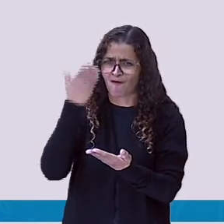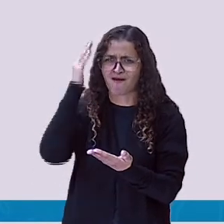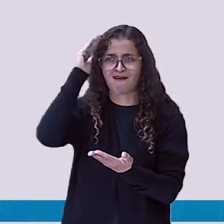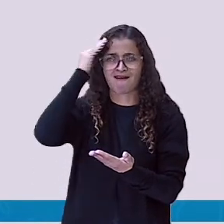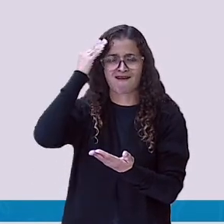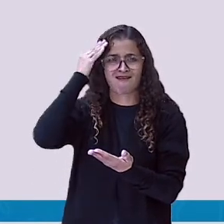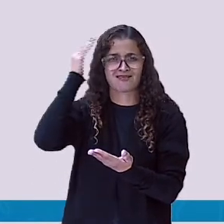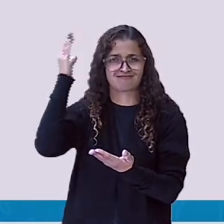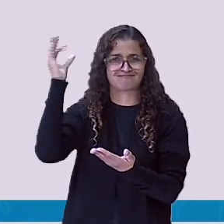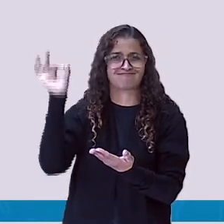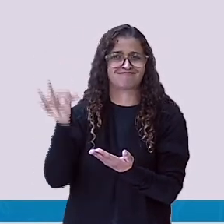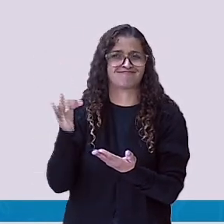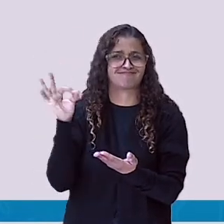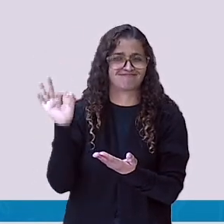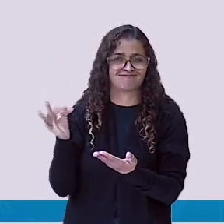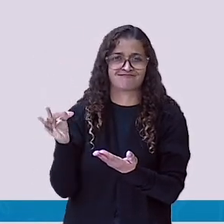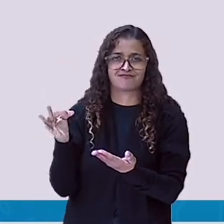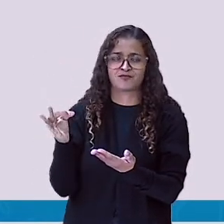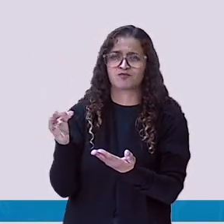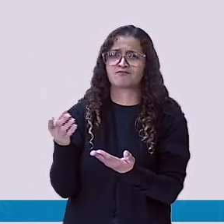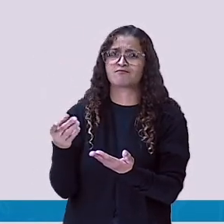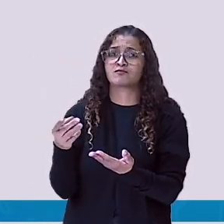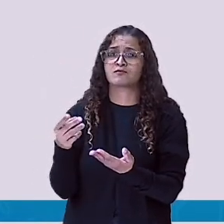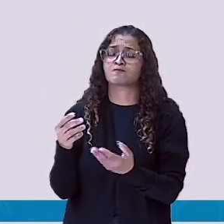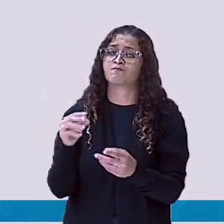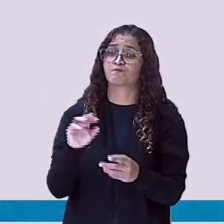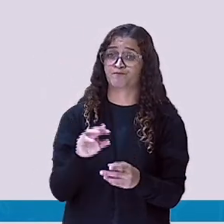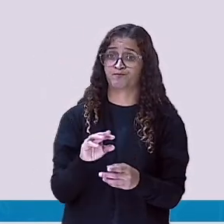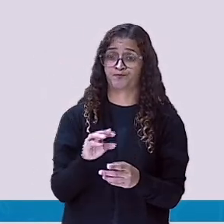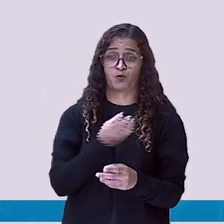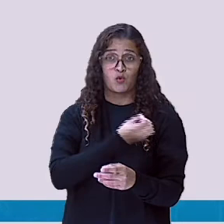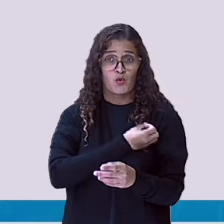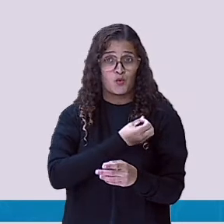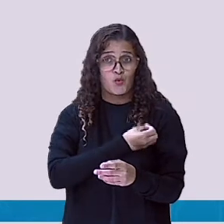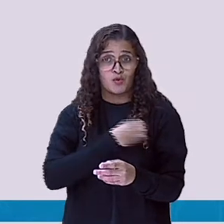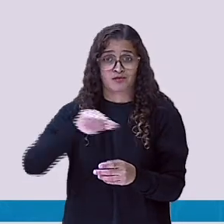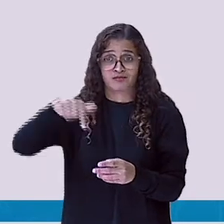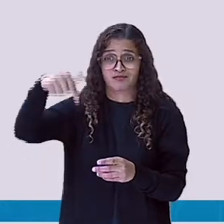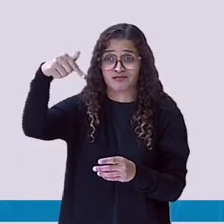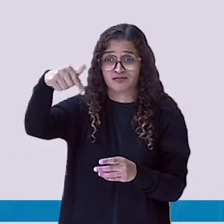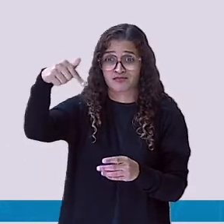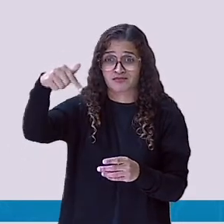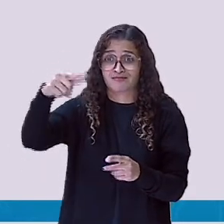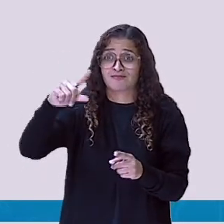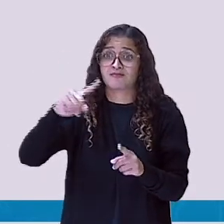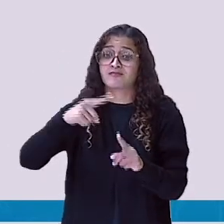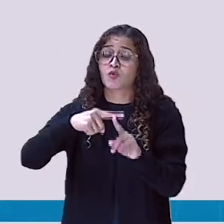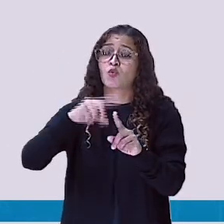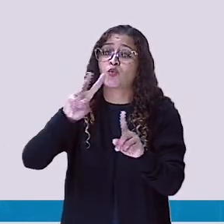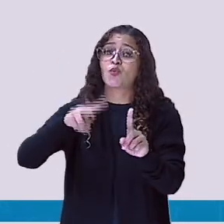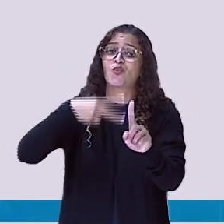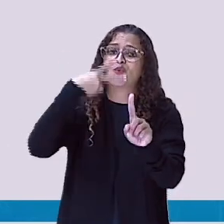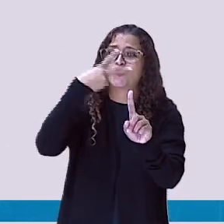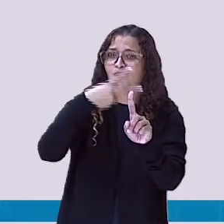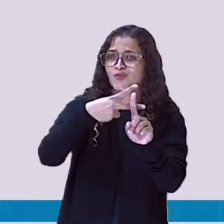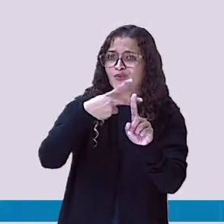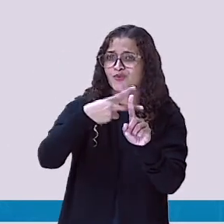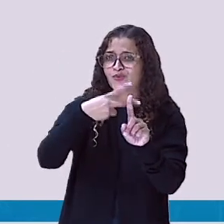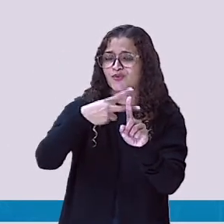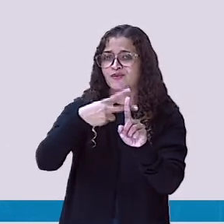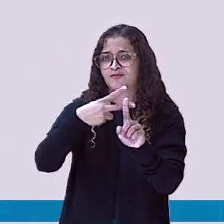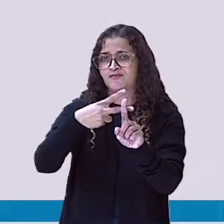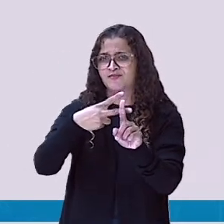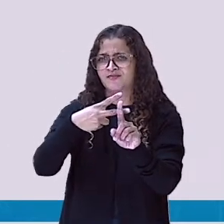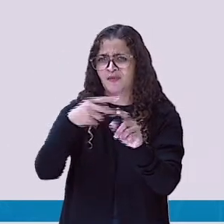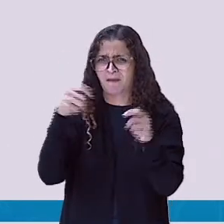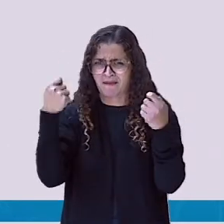28. E ali, se nós falamos do dobro de 7, quer dizer que é 7 mais 7.